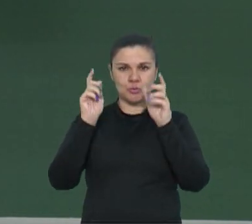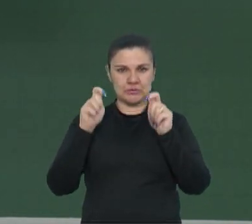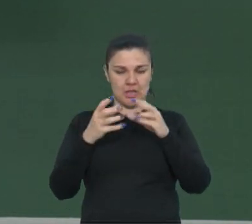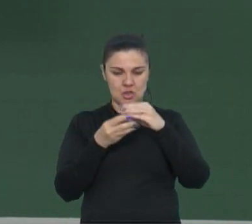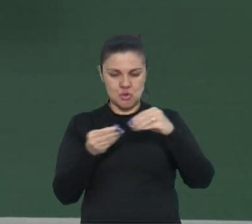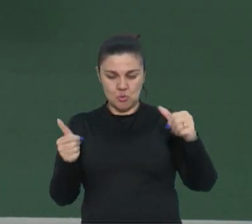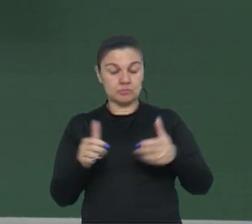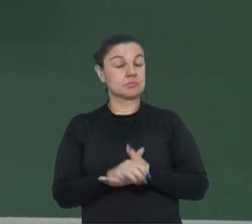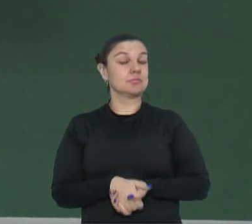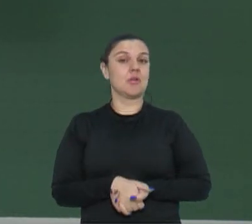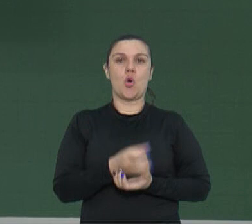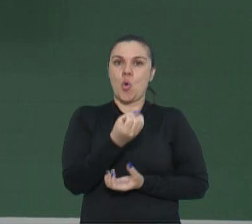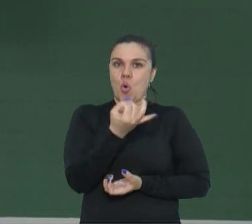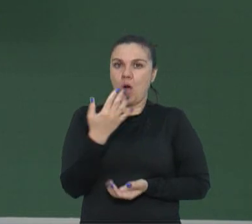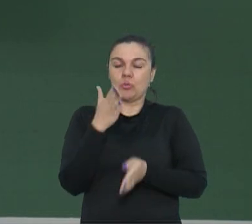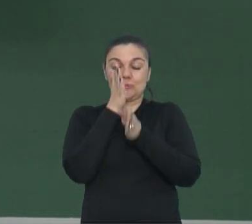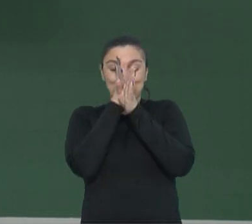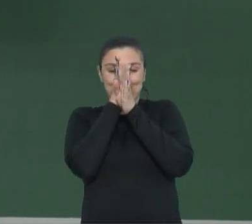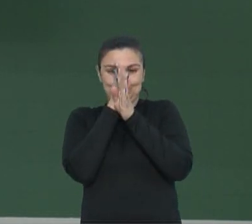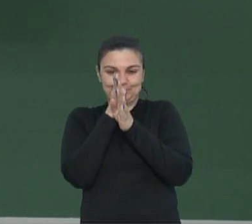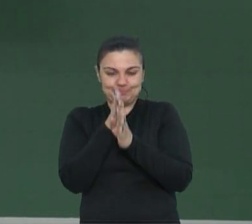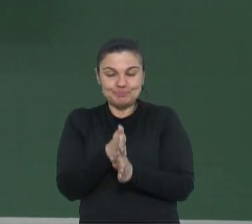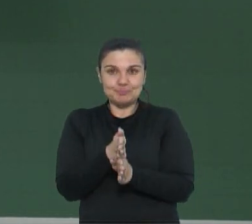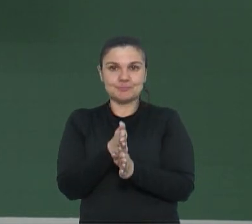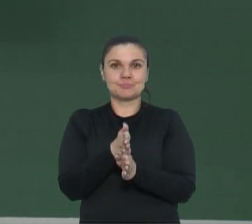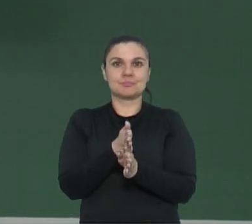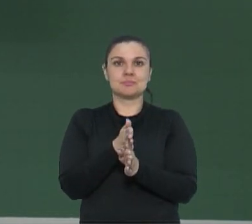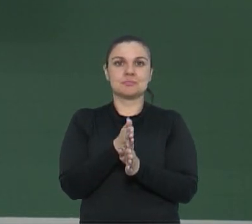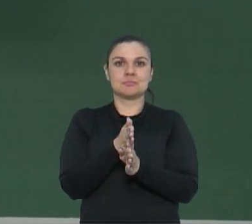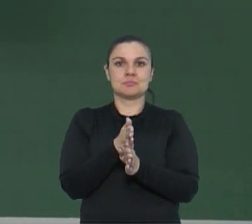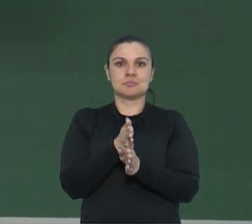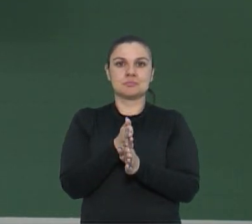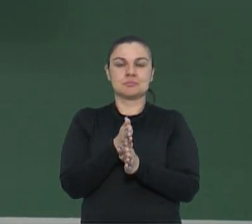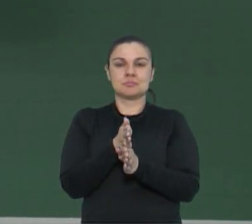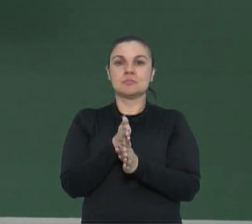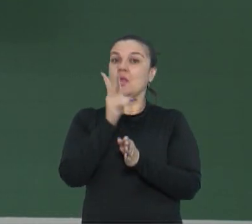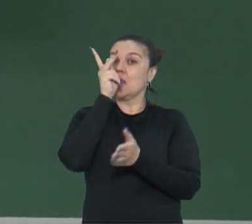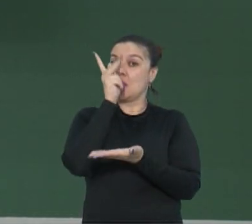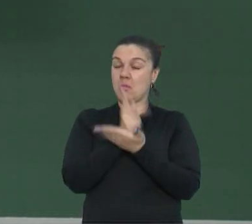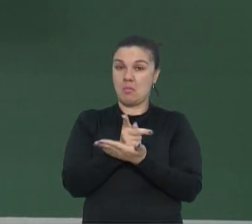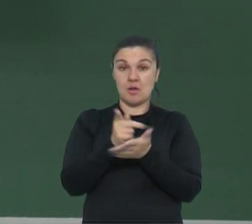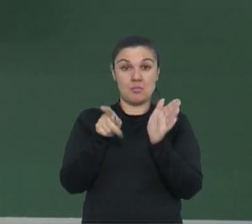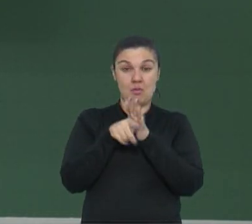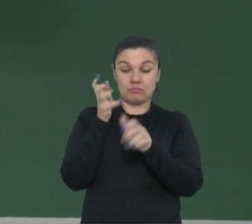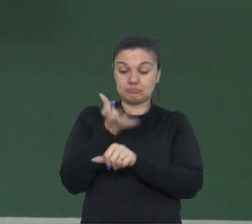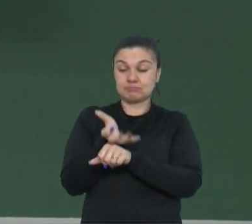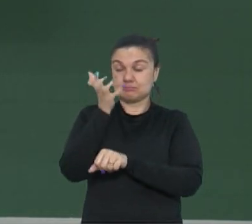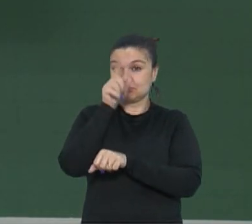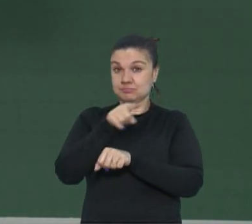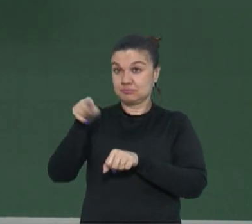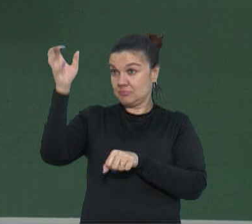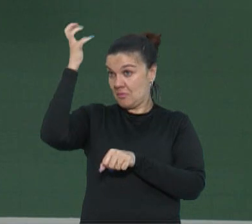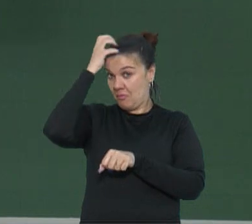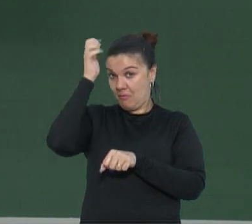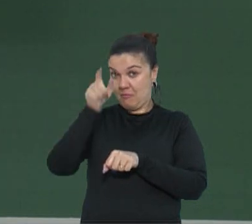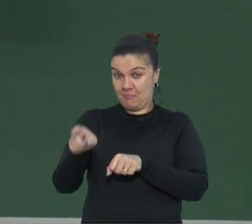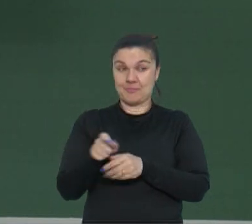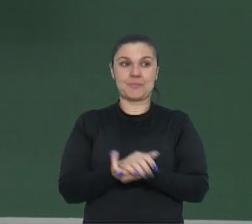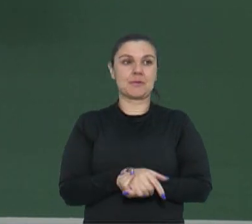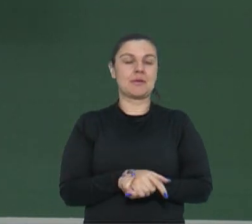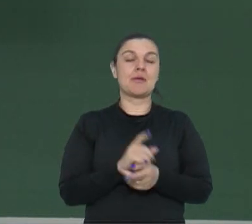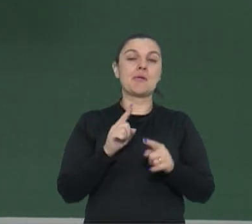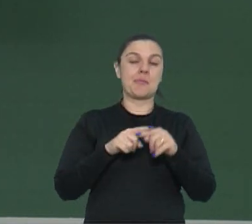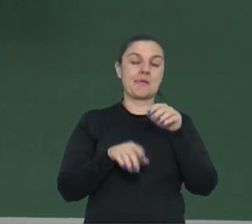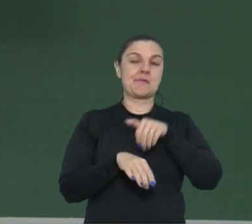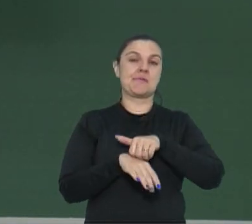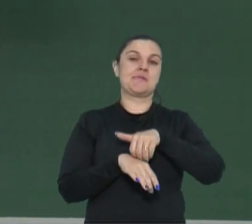Alguns óxidos têm um nível de estabilidade tão alto que eles se comportam como se fosse um gás nobre. Perfeito? Mas acontece na